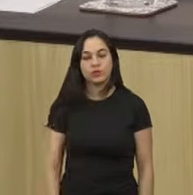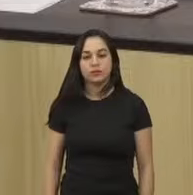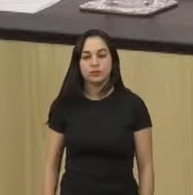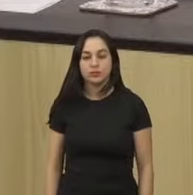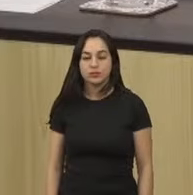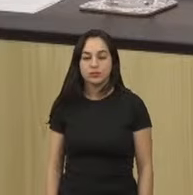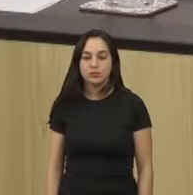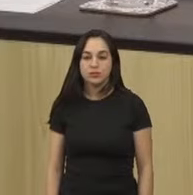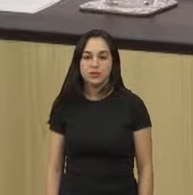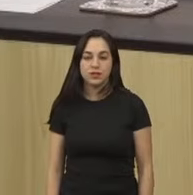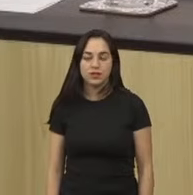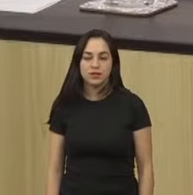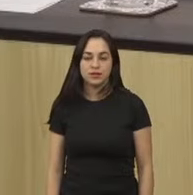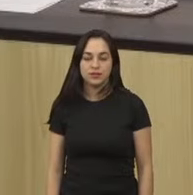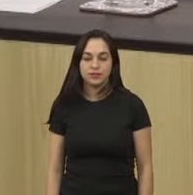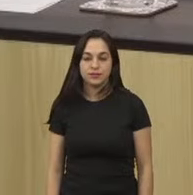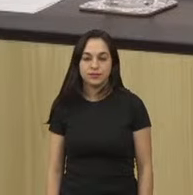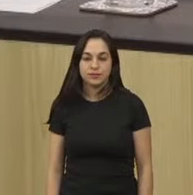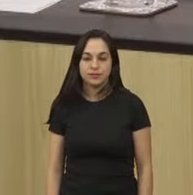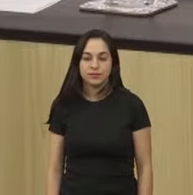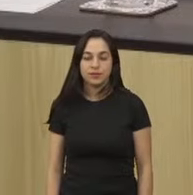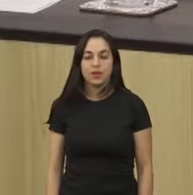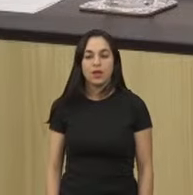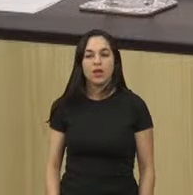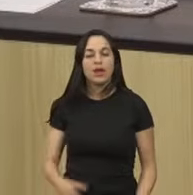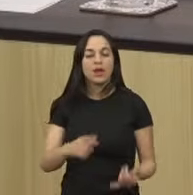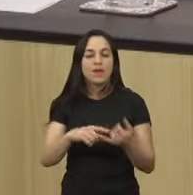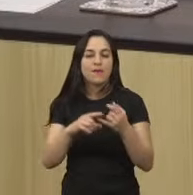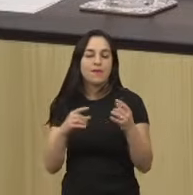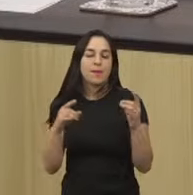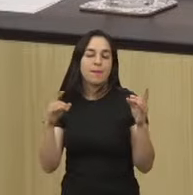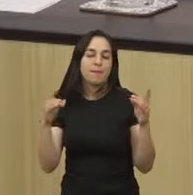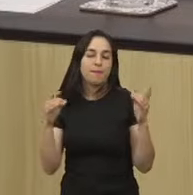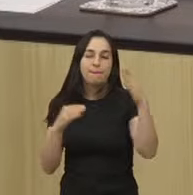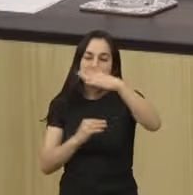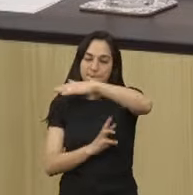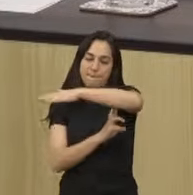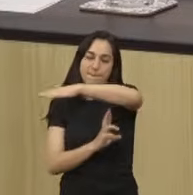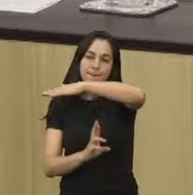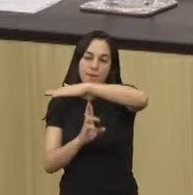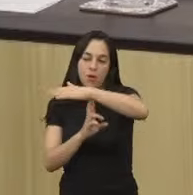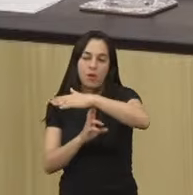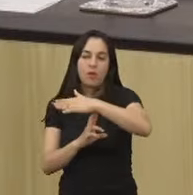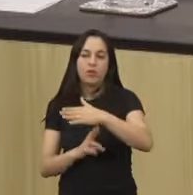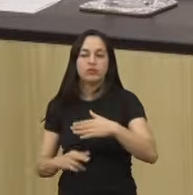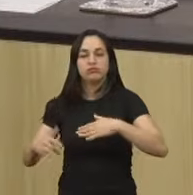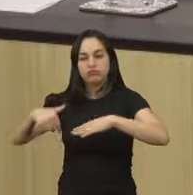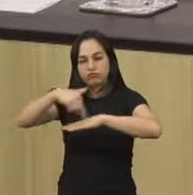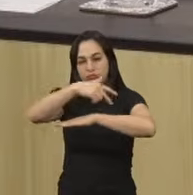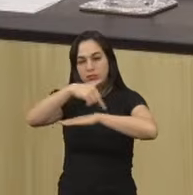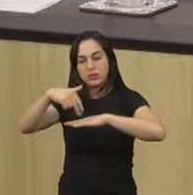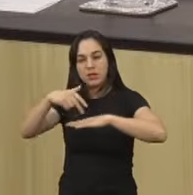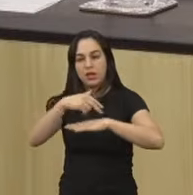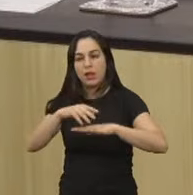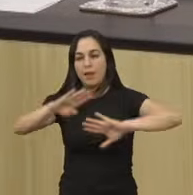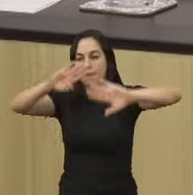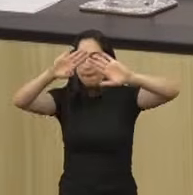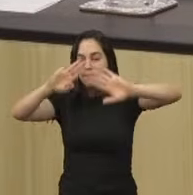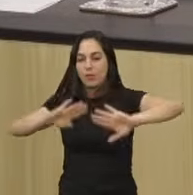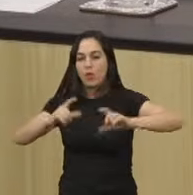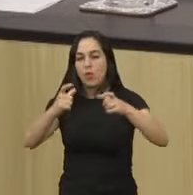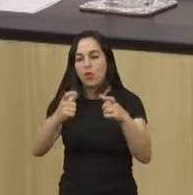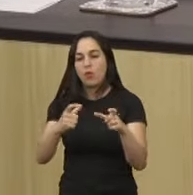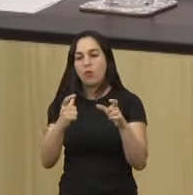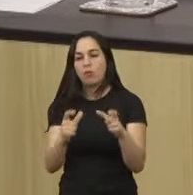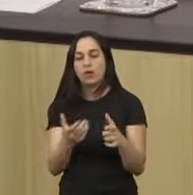Pilares dos viadutos, pontes, quadras poliesportivas, passarelas, pistas de skates e muros públicos, previamente selecionados